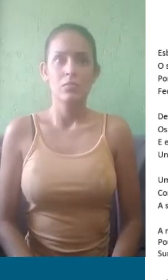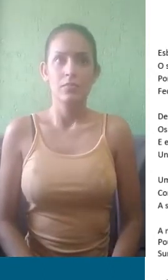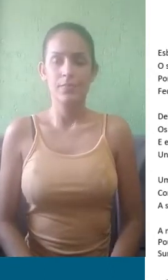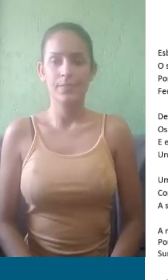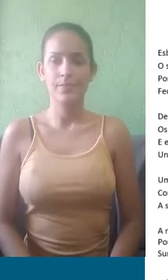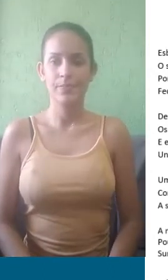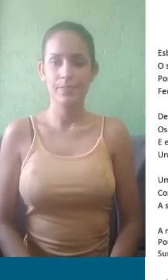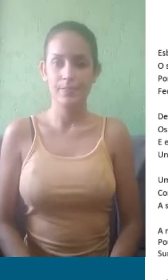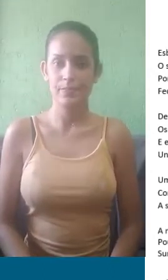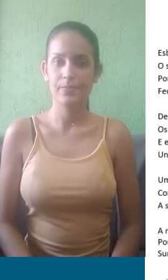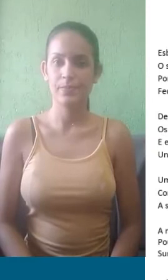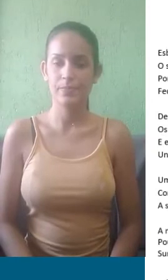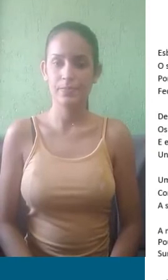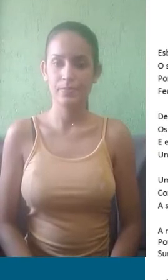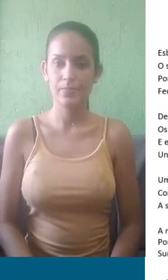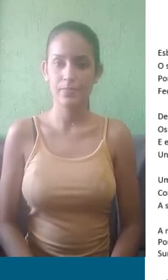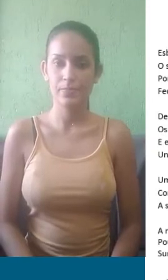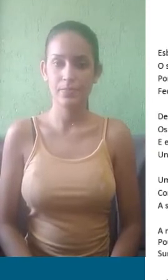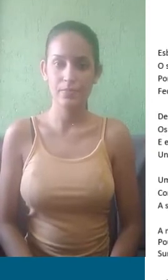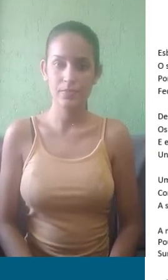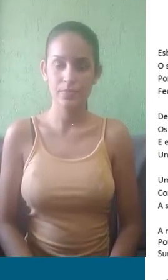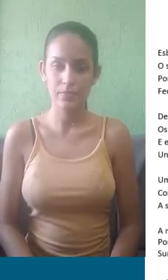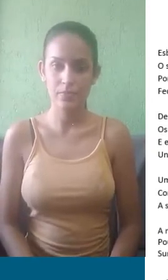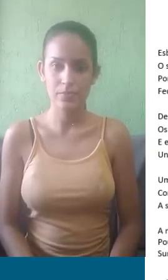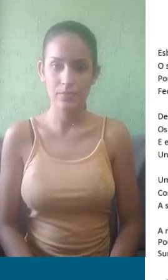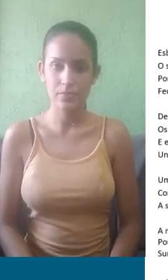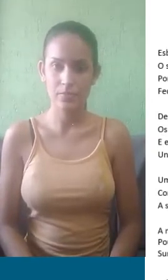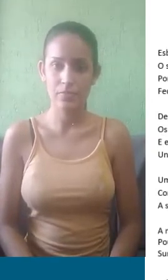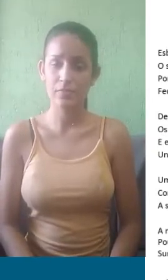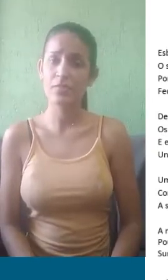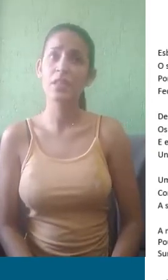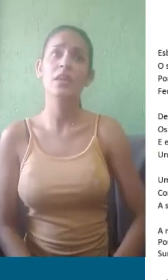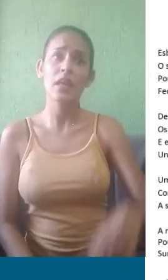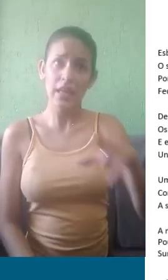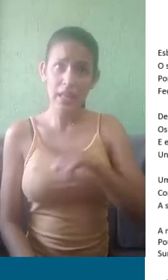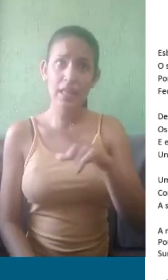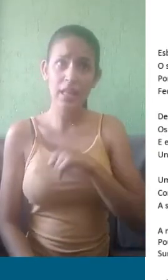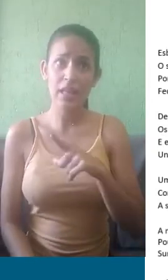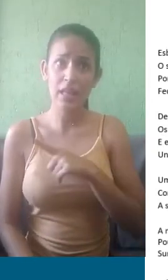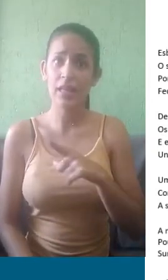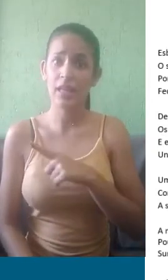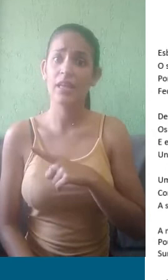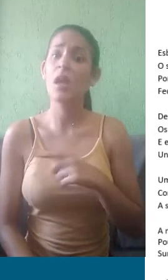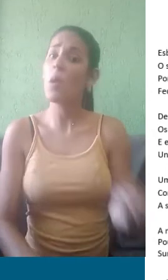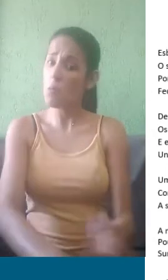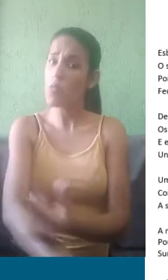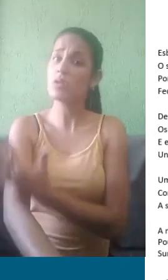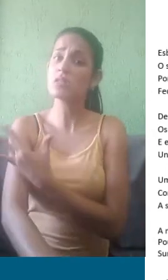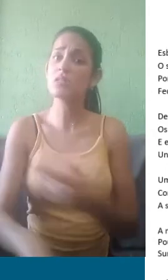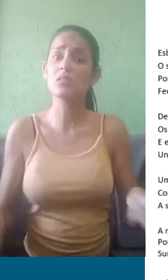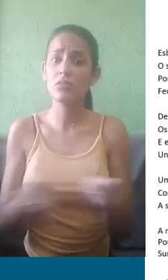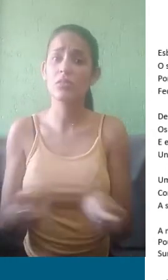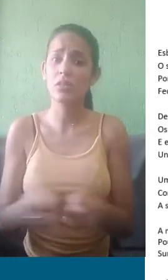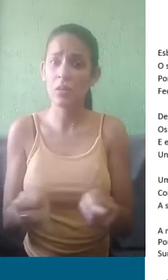formal sustentado pelo objetivismo não ausenta totalmente a emotividade no poema, já